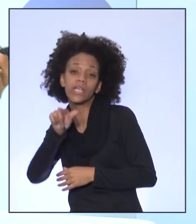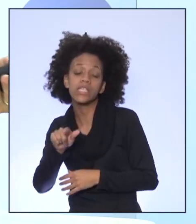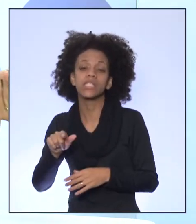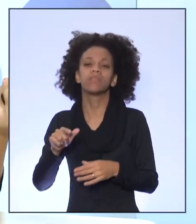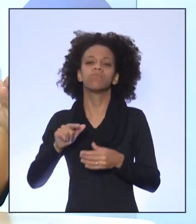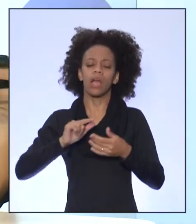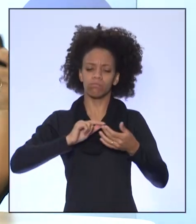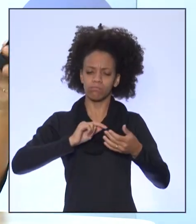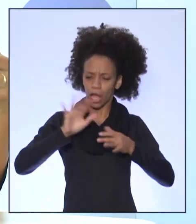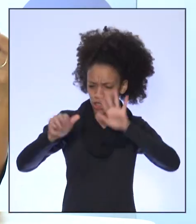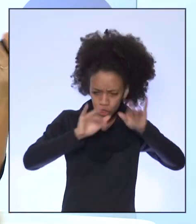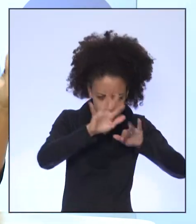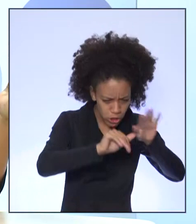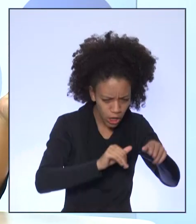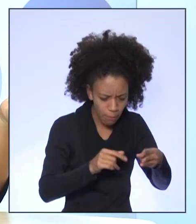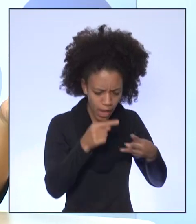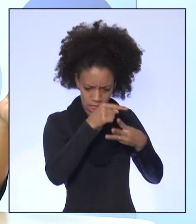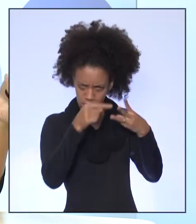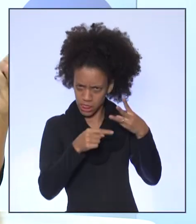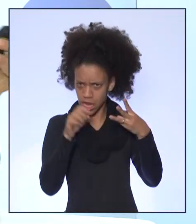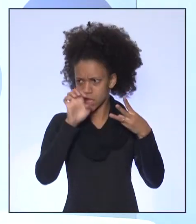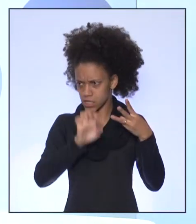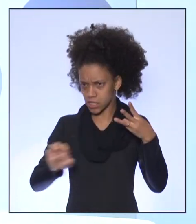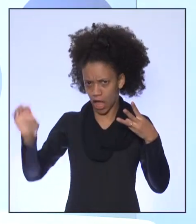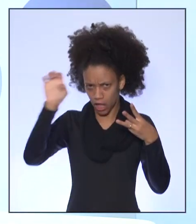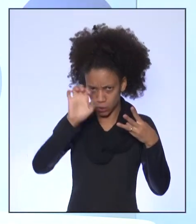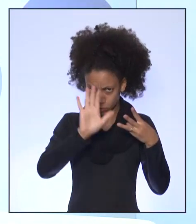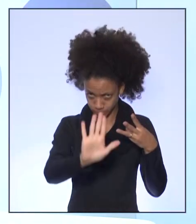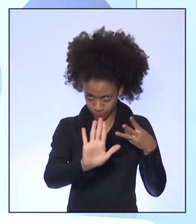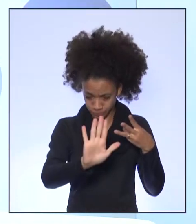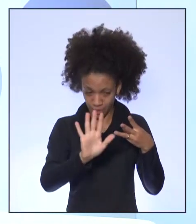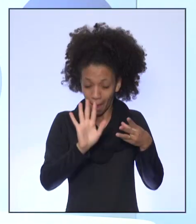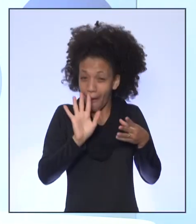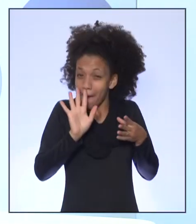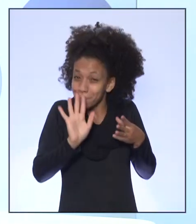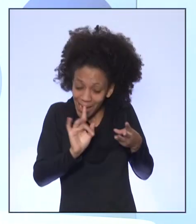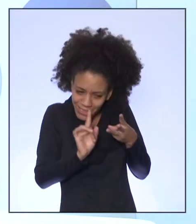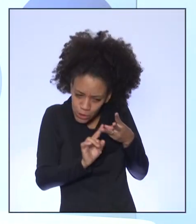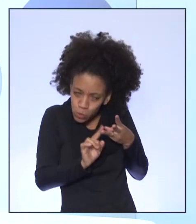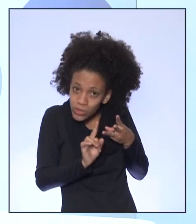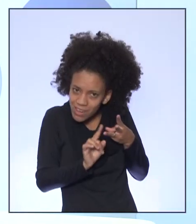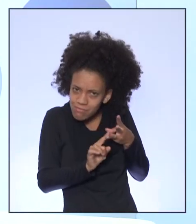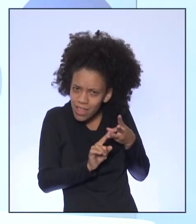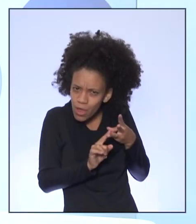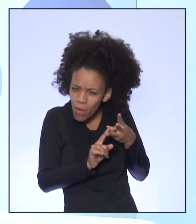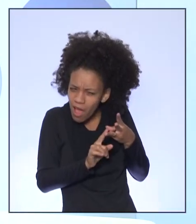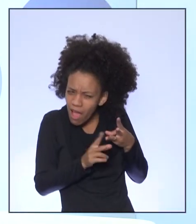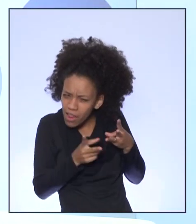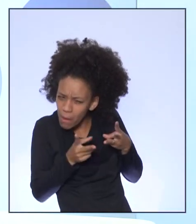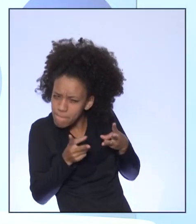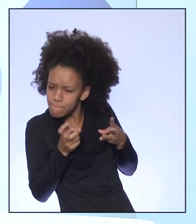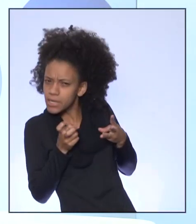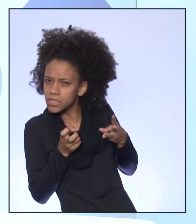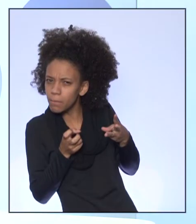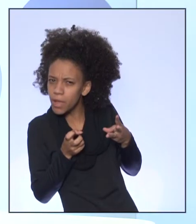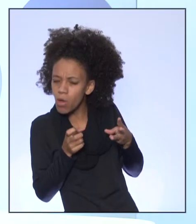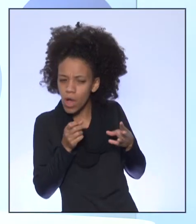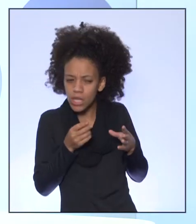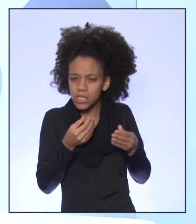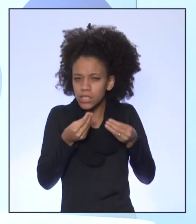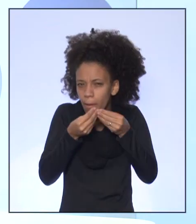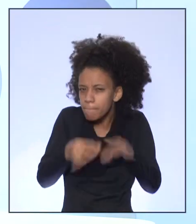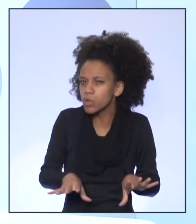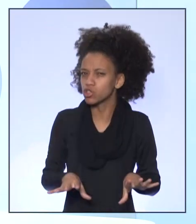com os 3 poderes, aliás, com os 3 estados. Mas o terceiro estado percebeu que estava sendo desprivilegiado